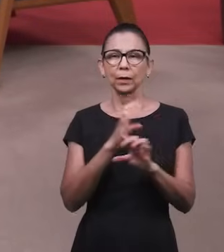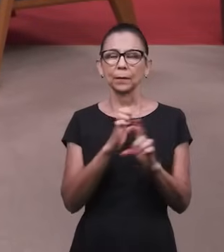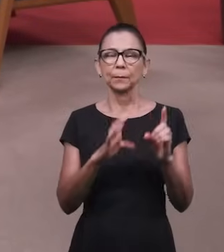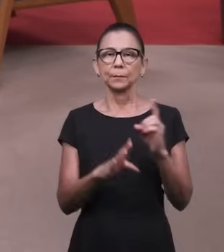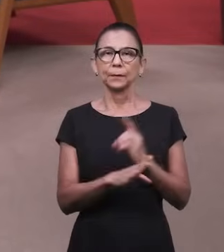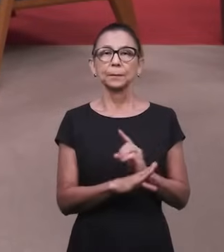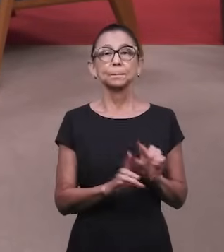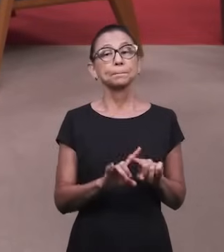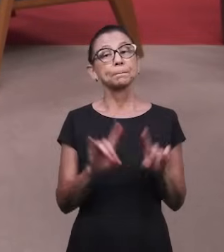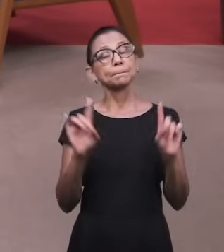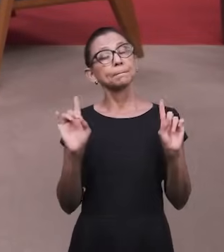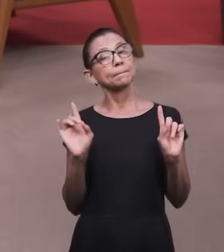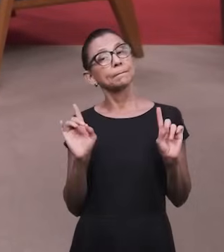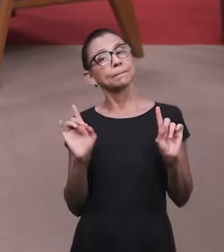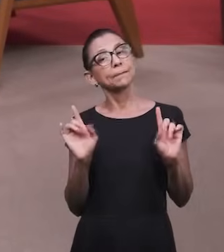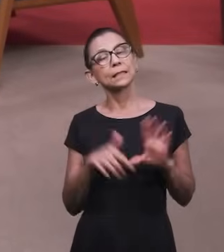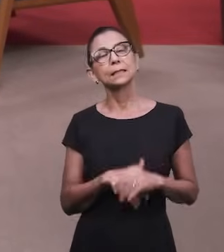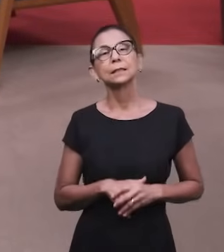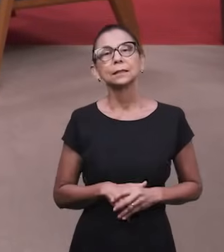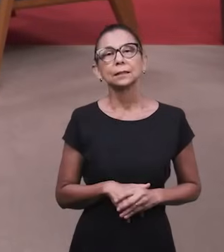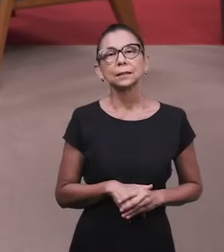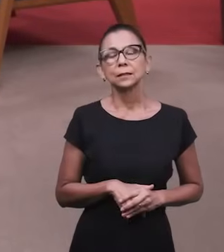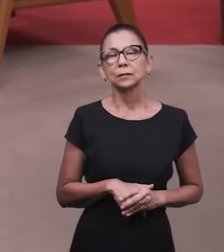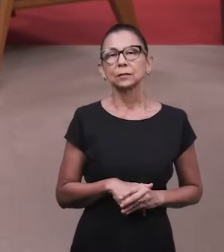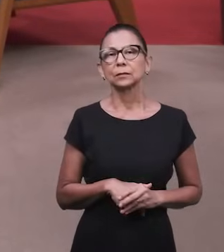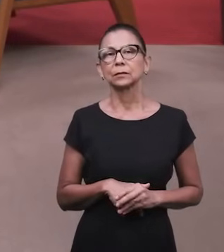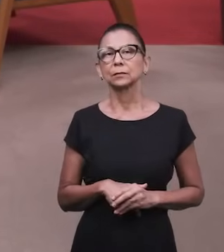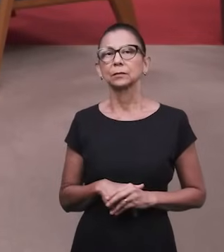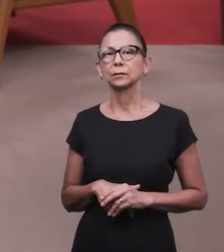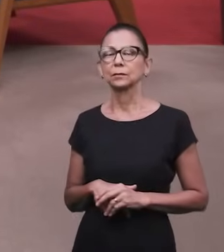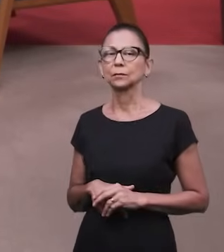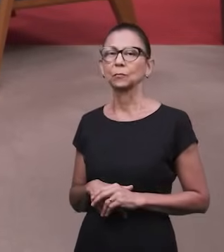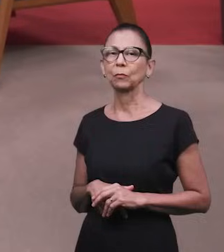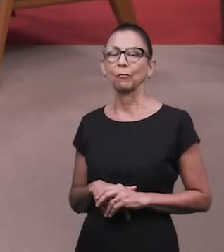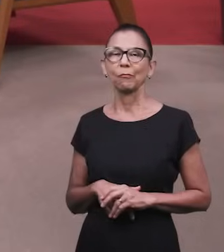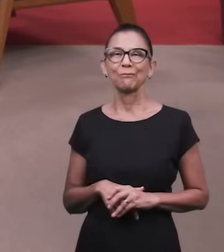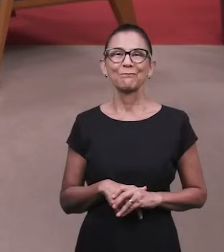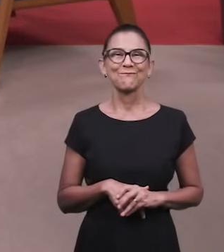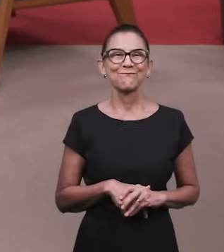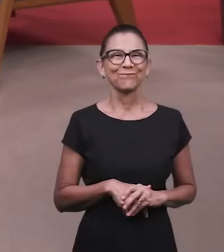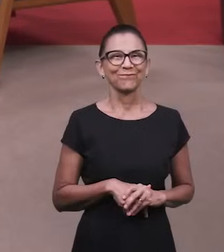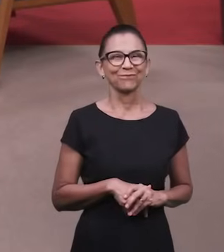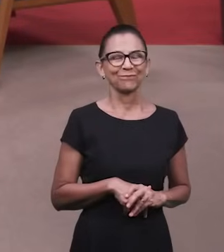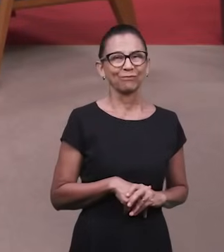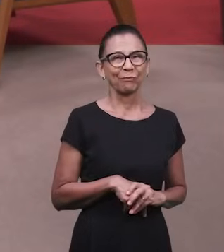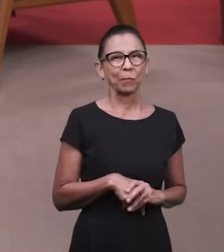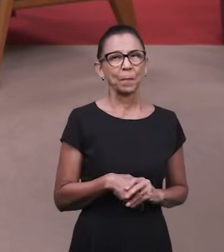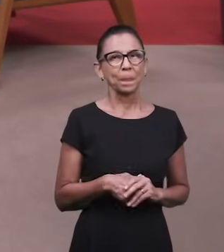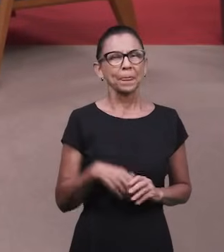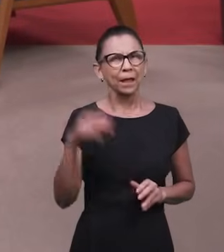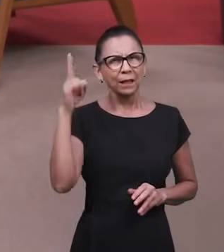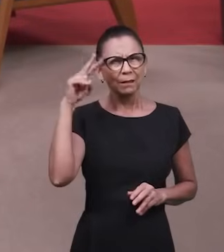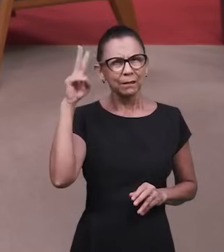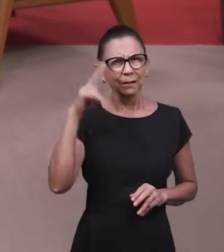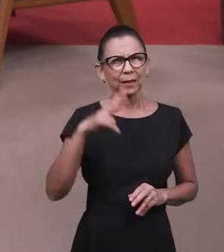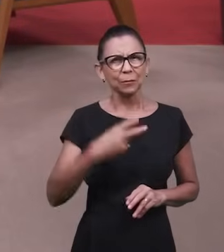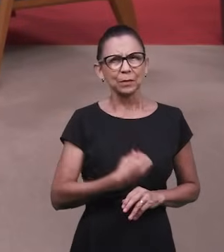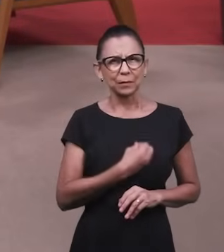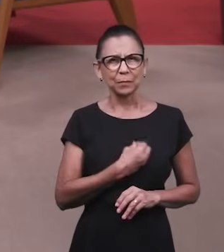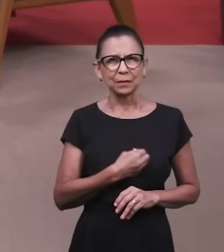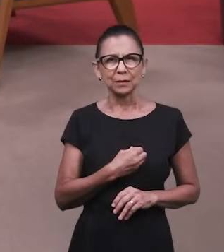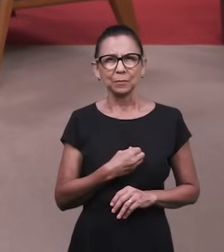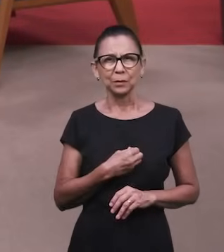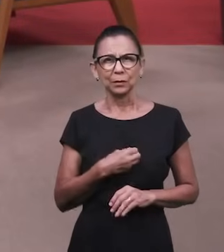dominical. Mas aquilo que você tinha antes, né, da sua participação dentro do quadro Lições do Manaim, lembra? Você